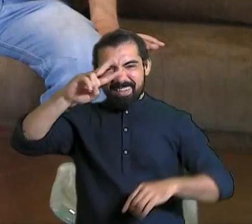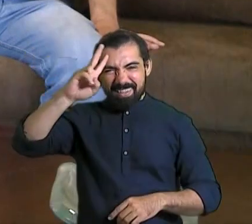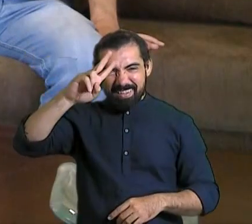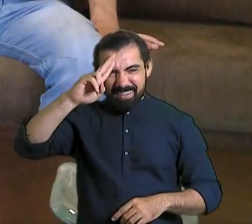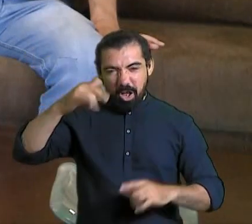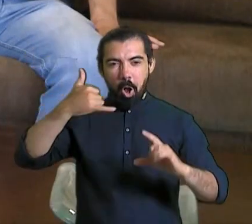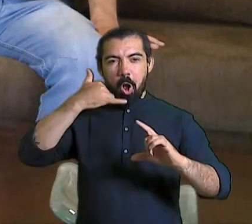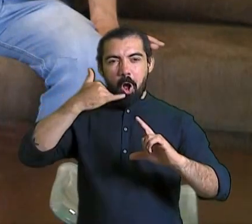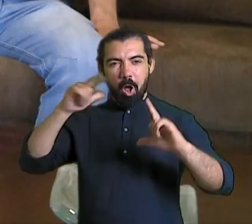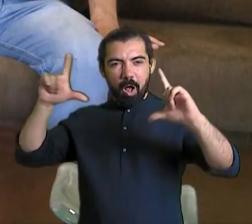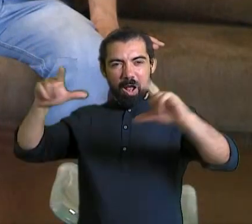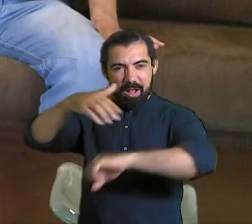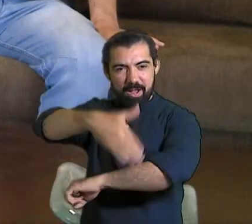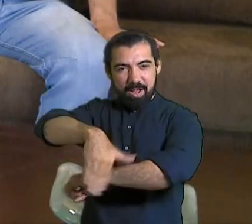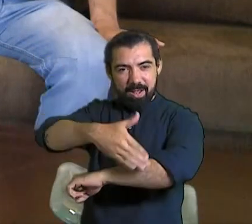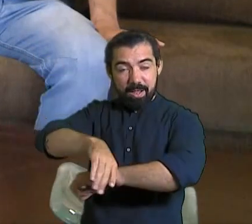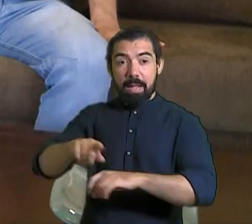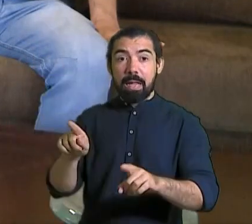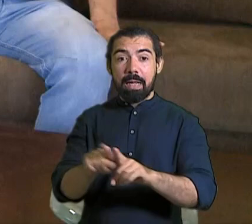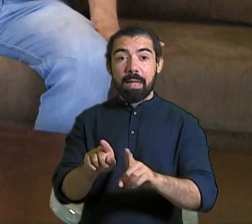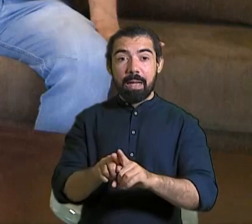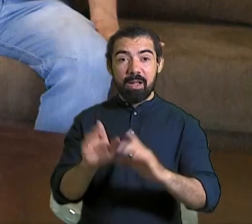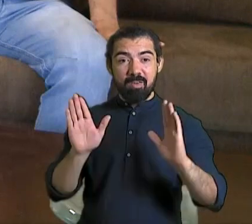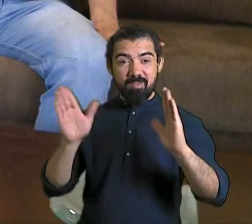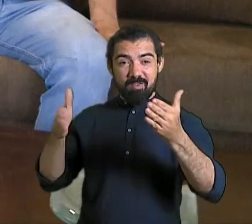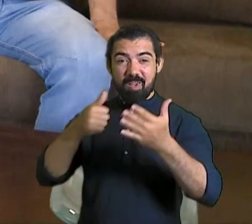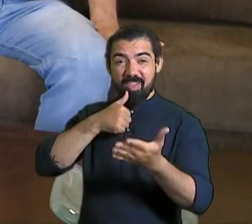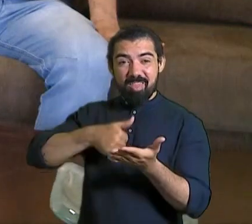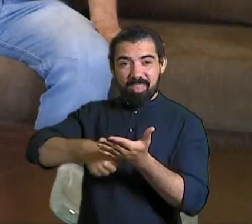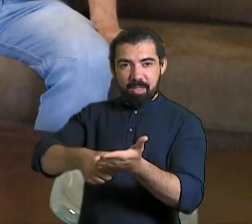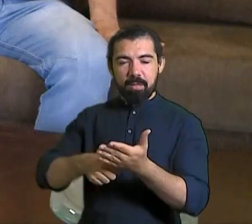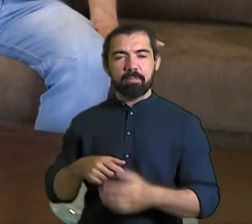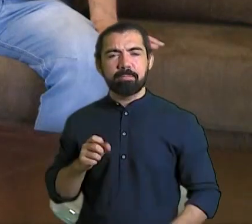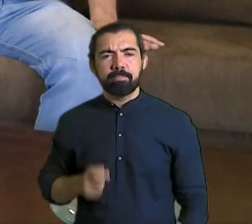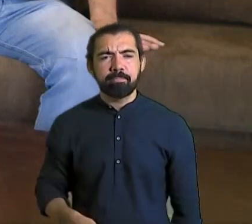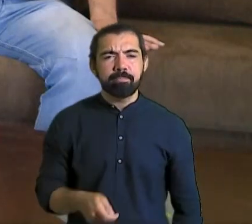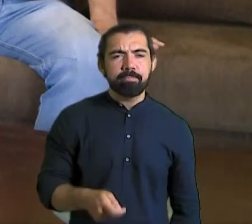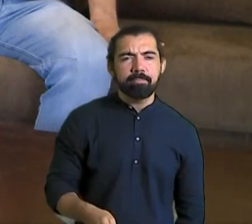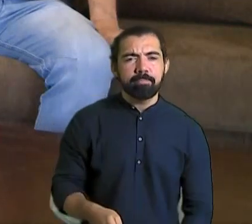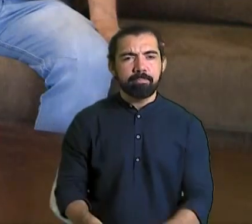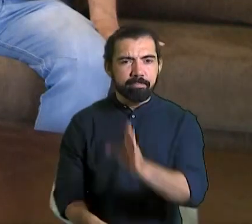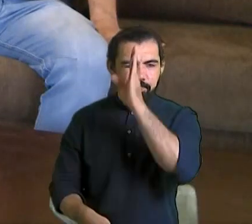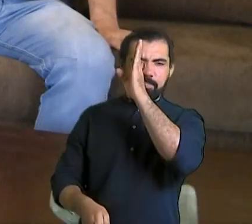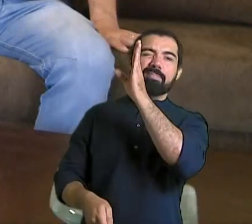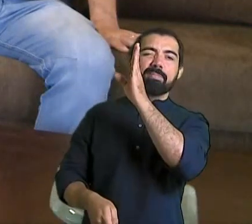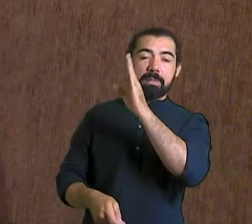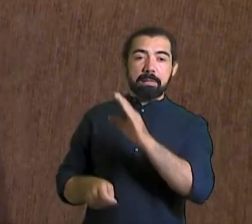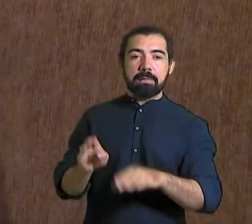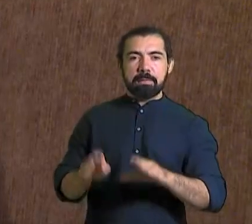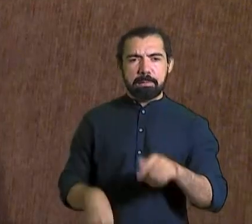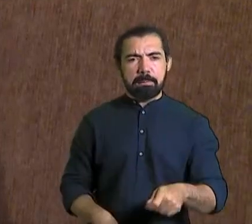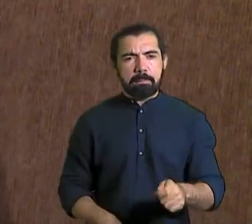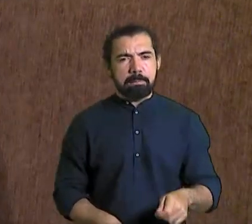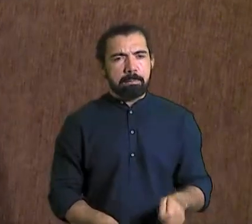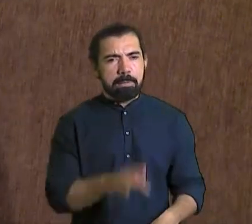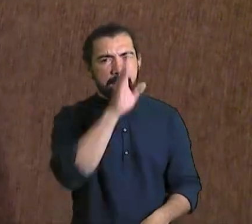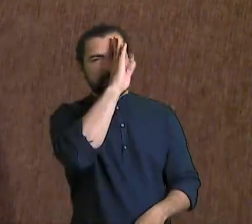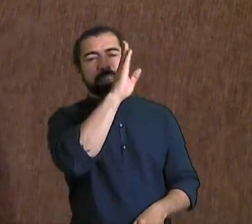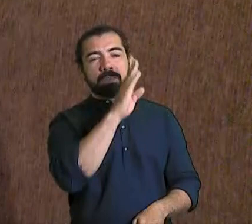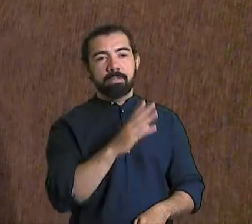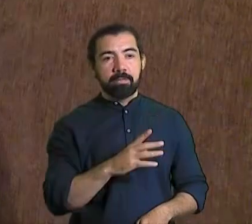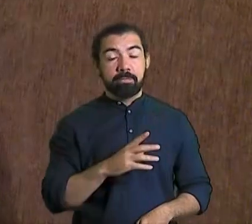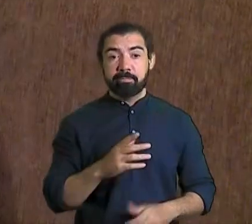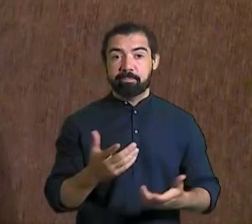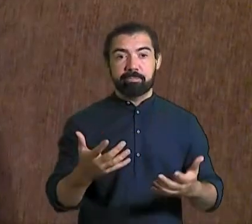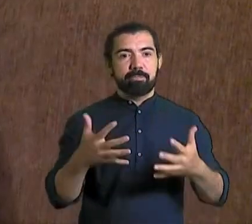cabeça. Orelhão e aquelas caixas de correio eram algo, assim, algo muito que... Volta e meia a gente estava batendo neles, né?